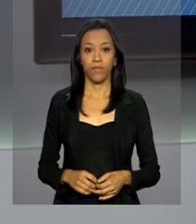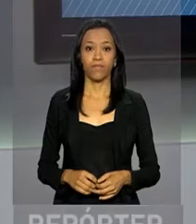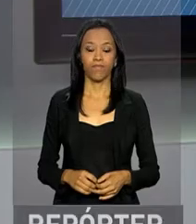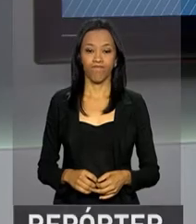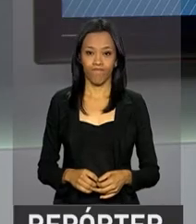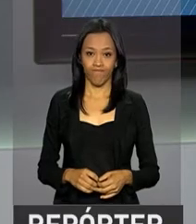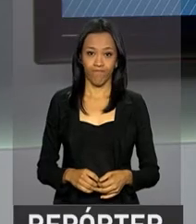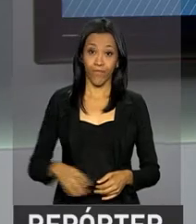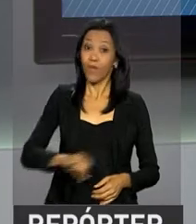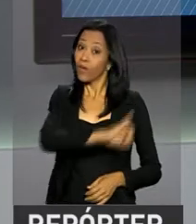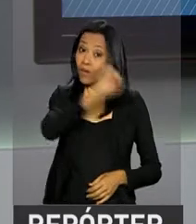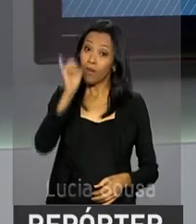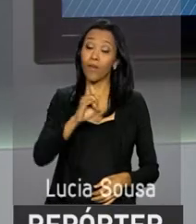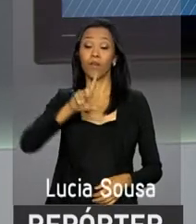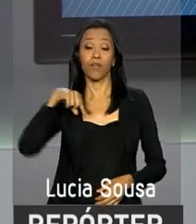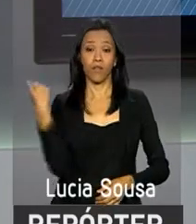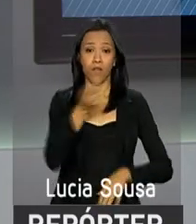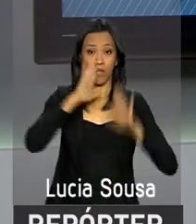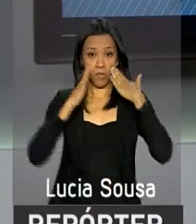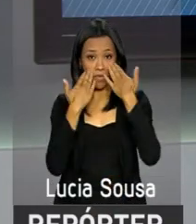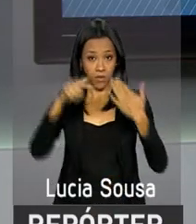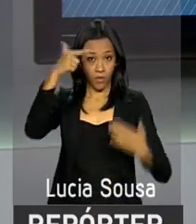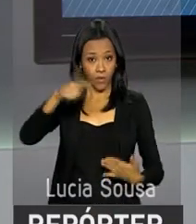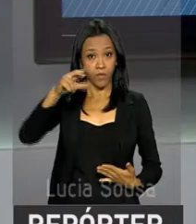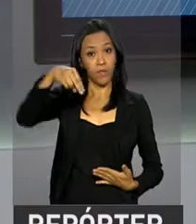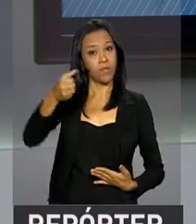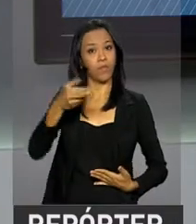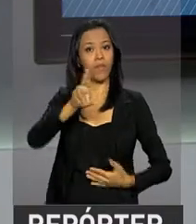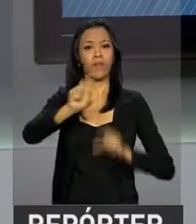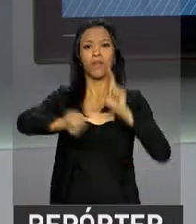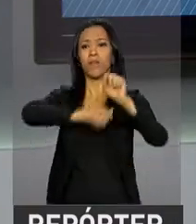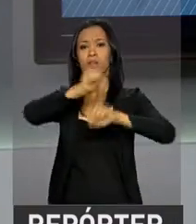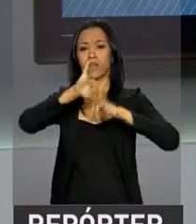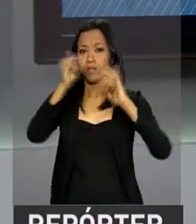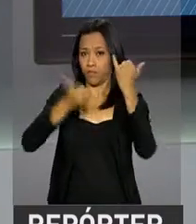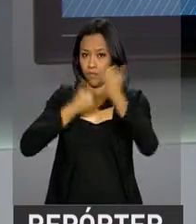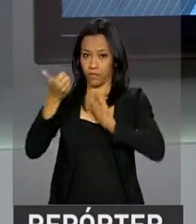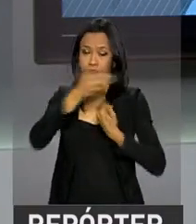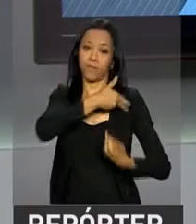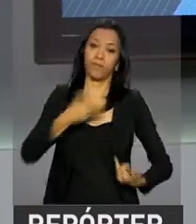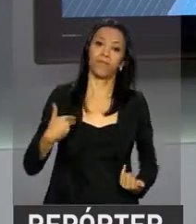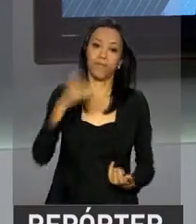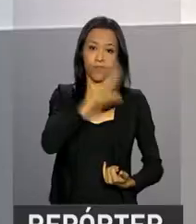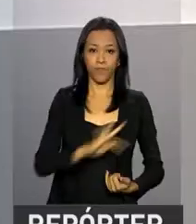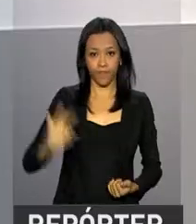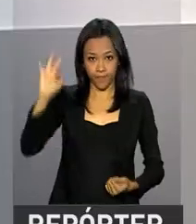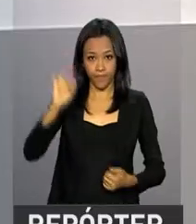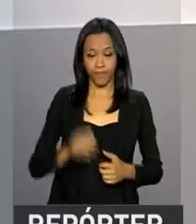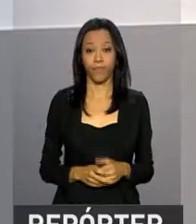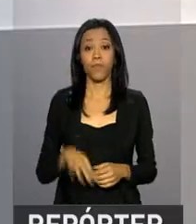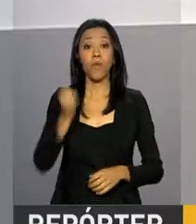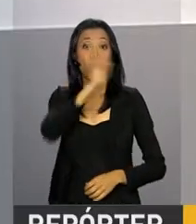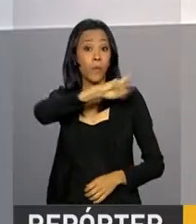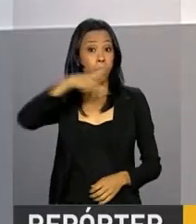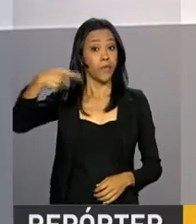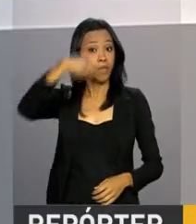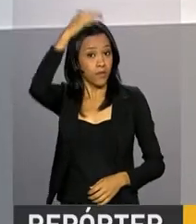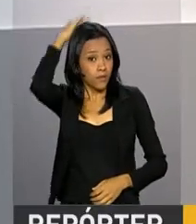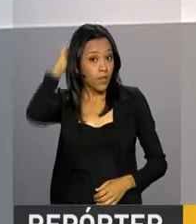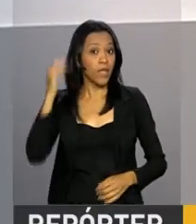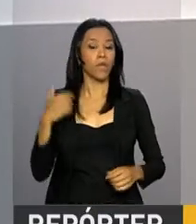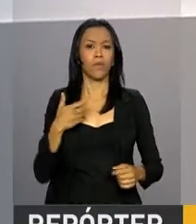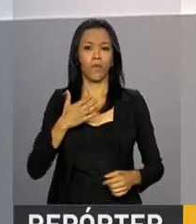o la no ar mais uma edição do repórter nbr as notícias do governo federal o presidente michel temer